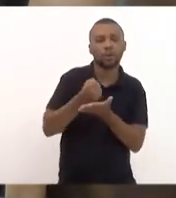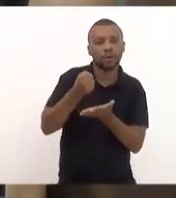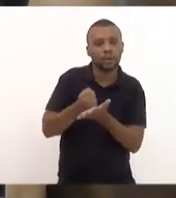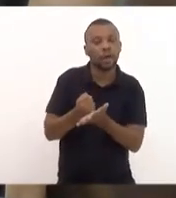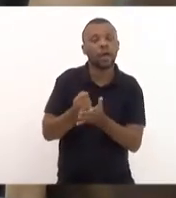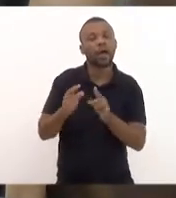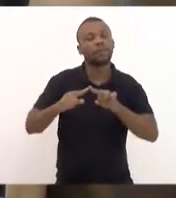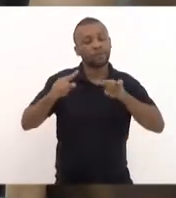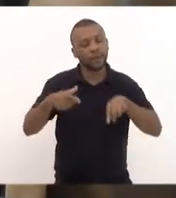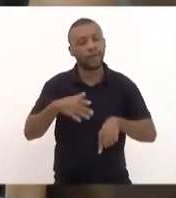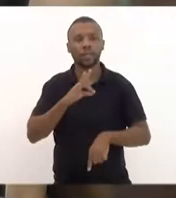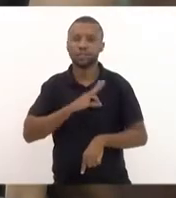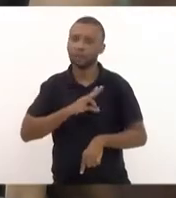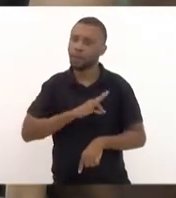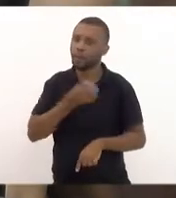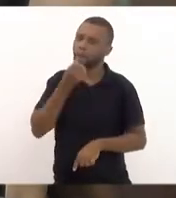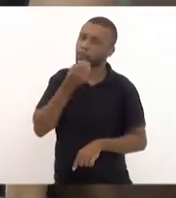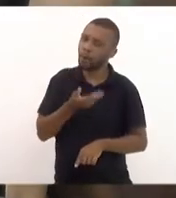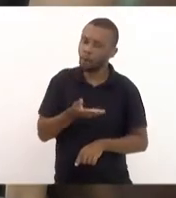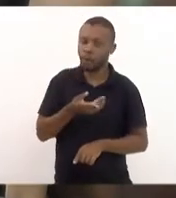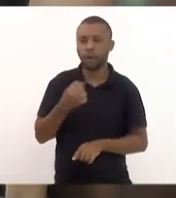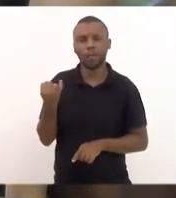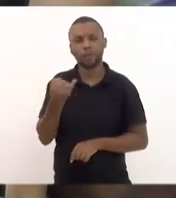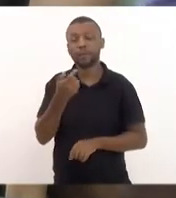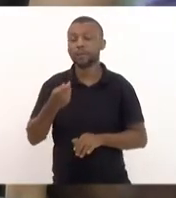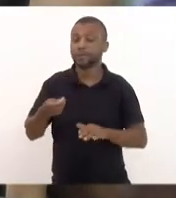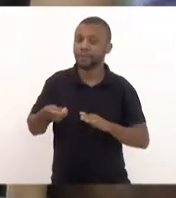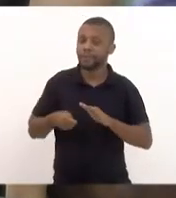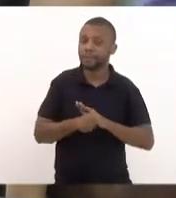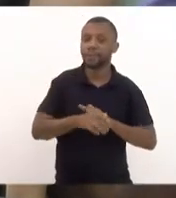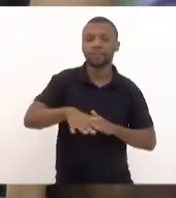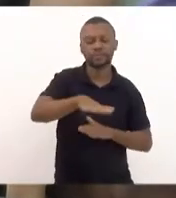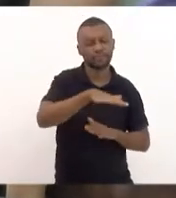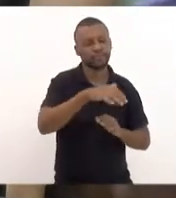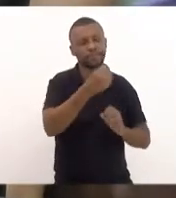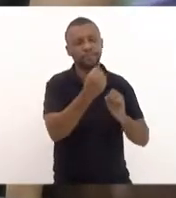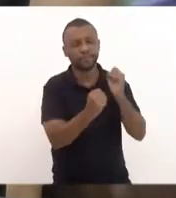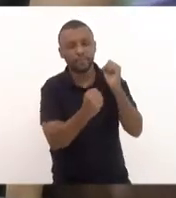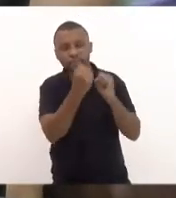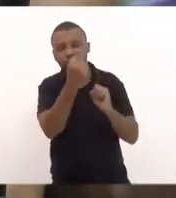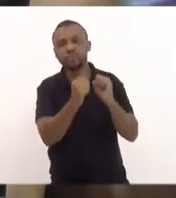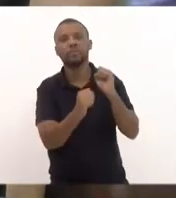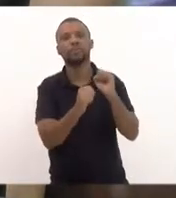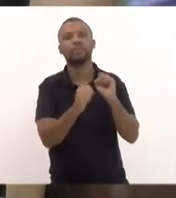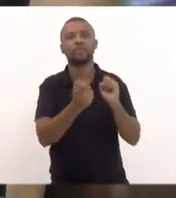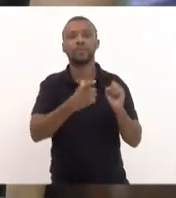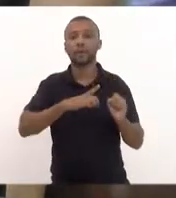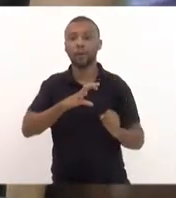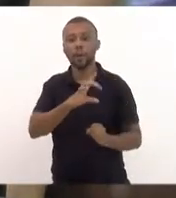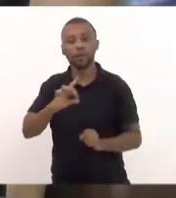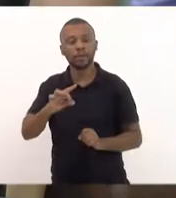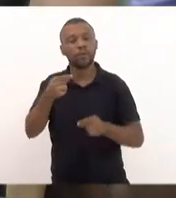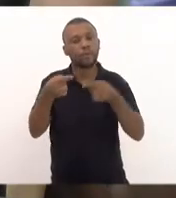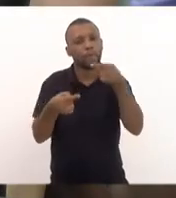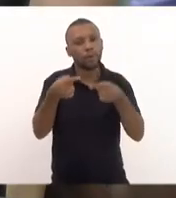estrutura industrial da periferia metropolitana, e aí precisa da coordenação de políticas para isso. Pode ir.